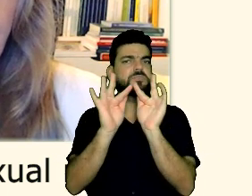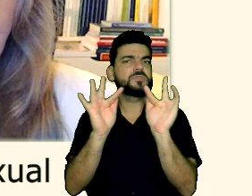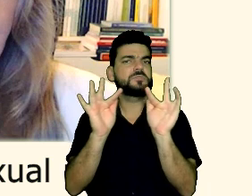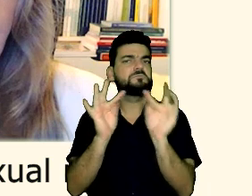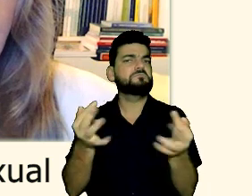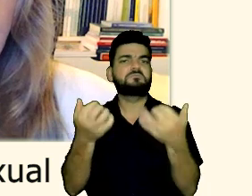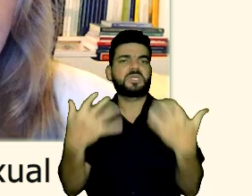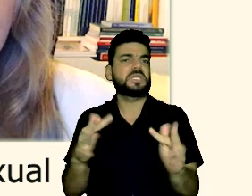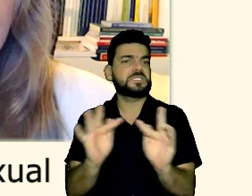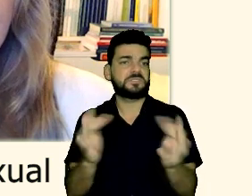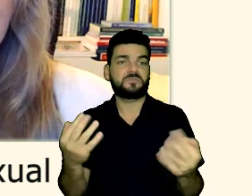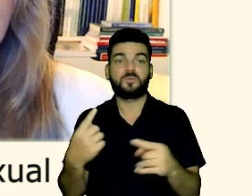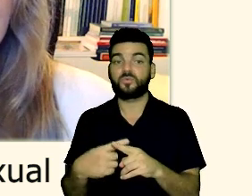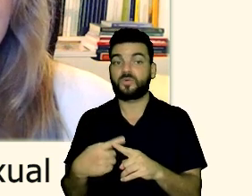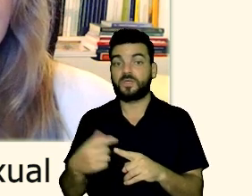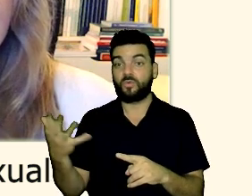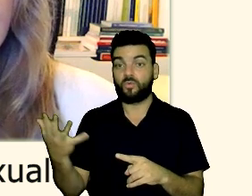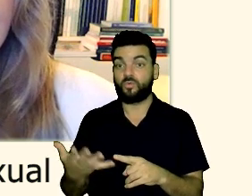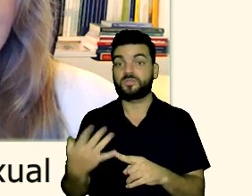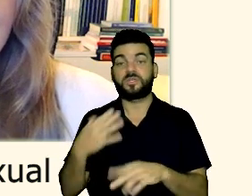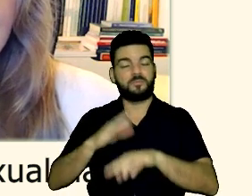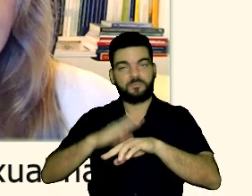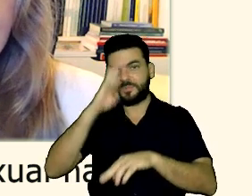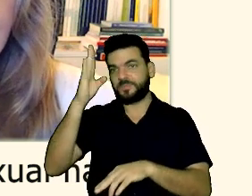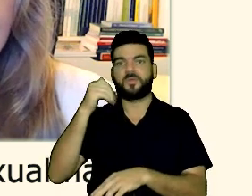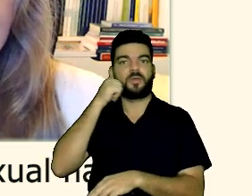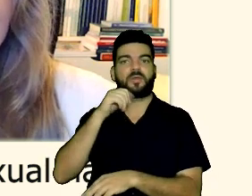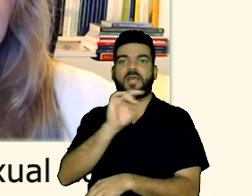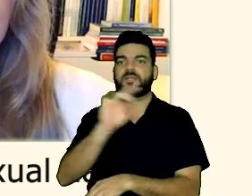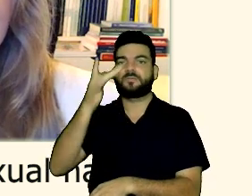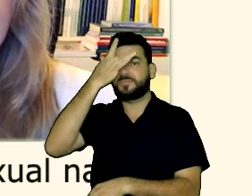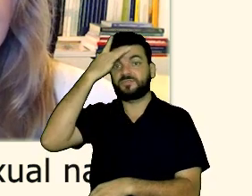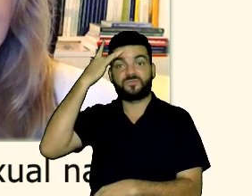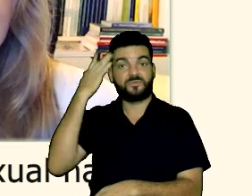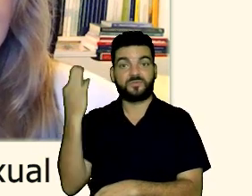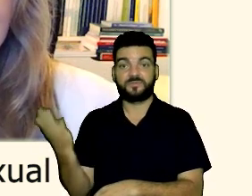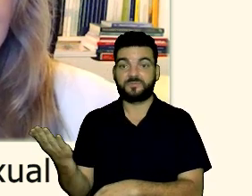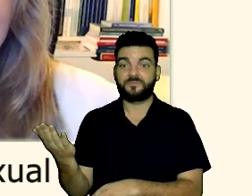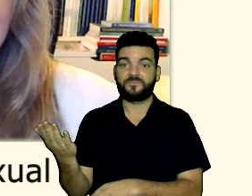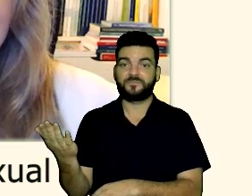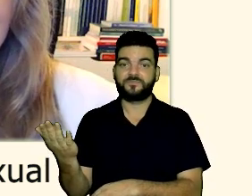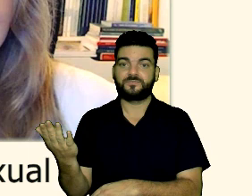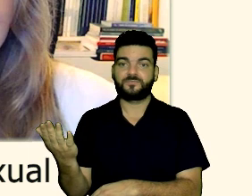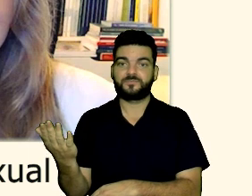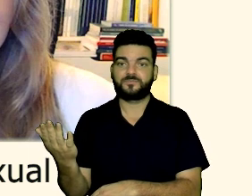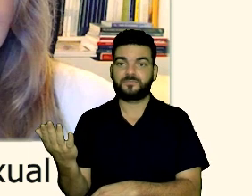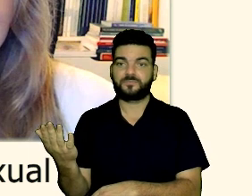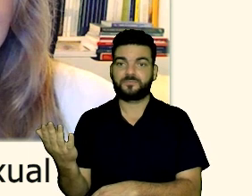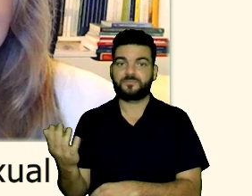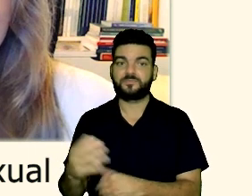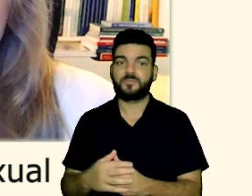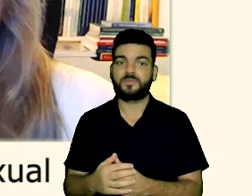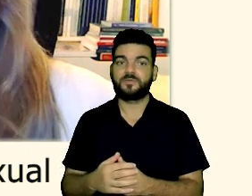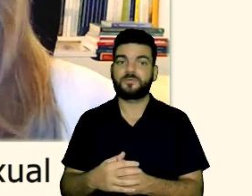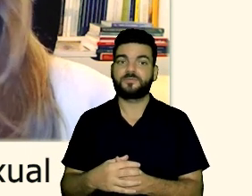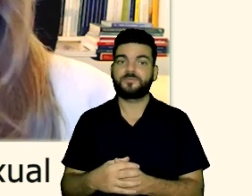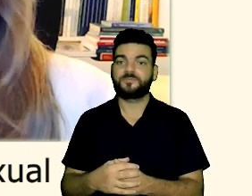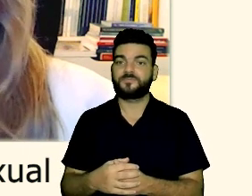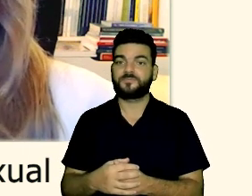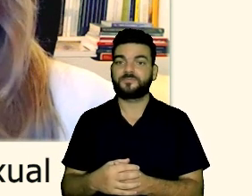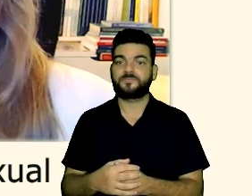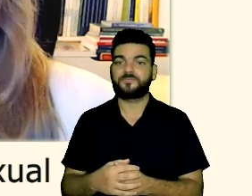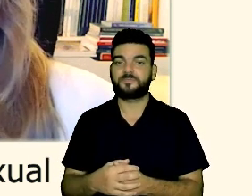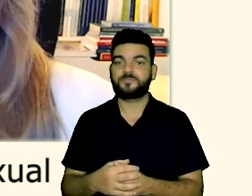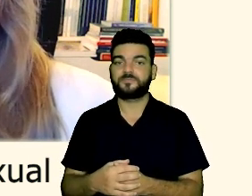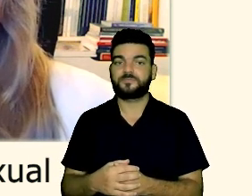e a nossa debatedora aqui. Nos enriquecerão com seus conhecimentos nessa matéria, não é? O painel de hoje